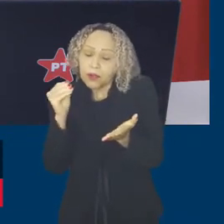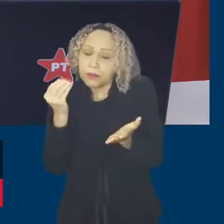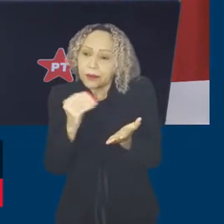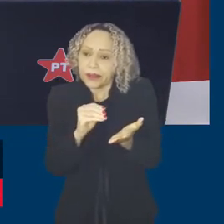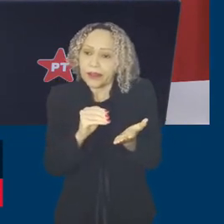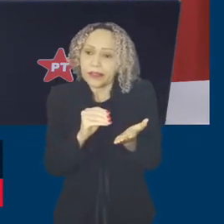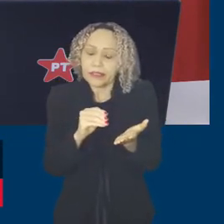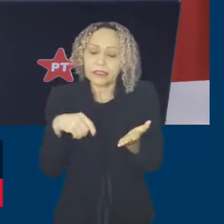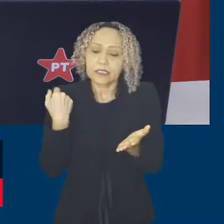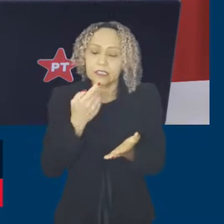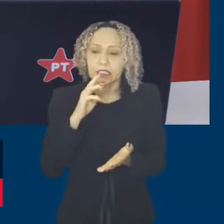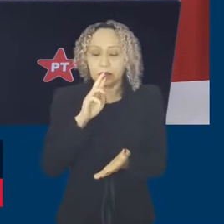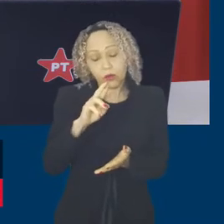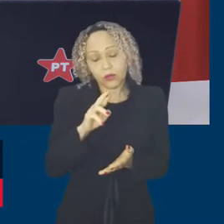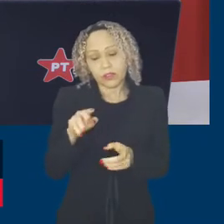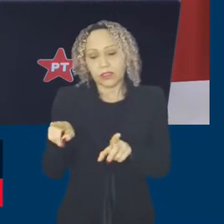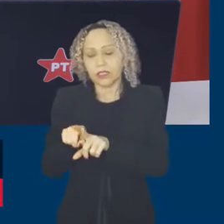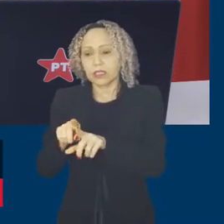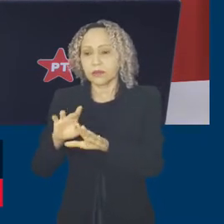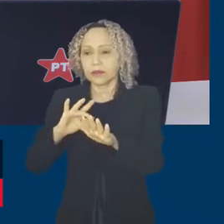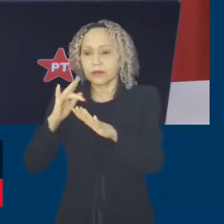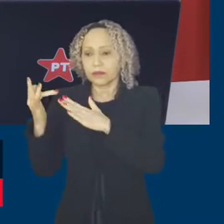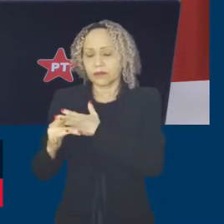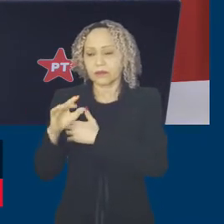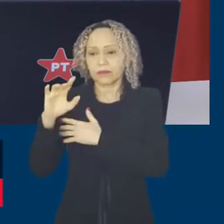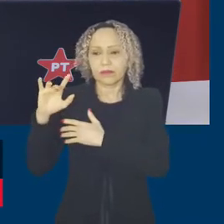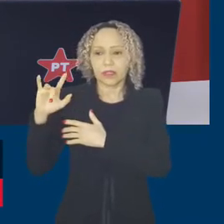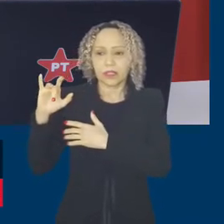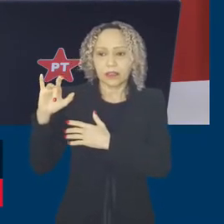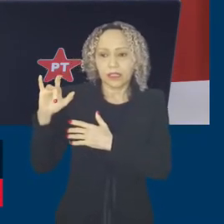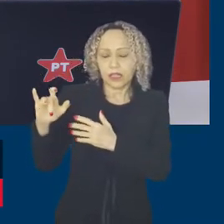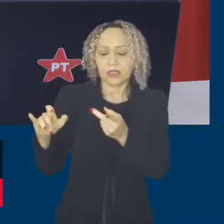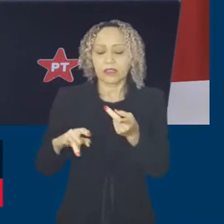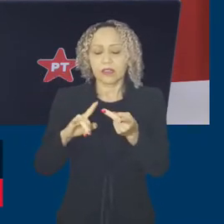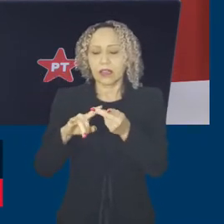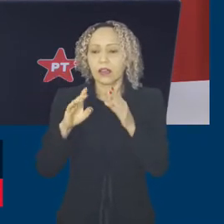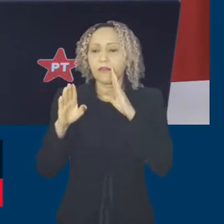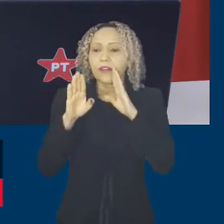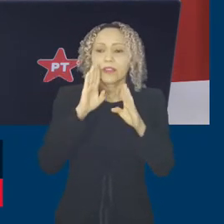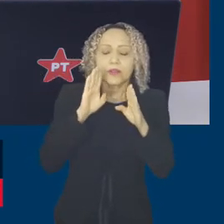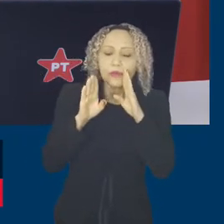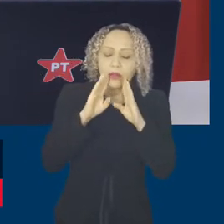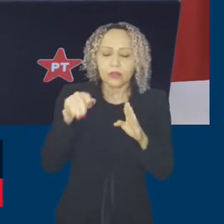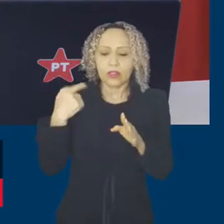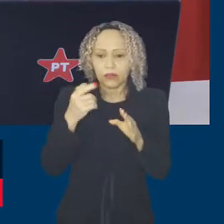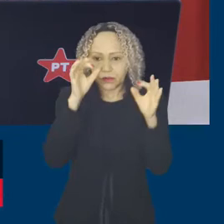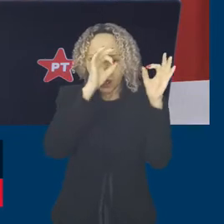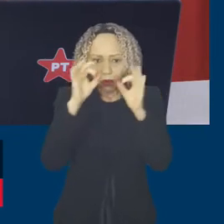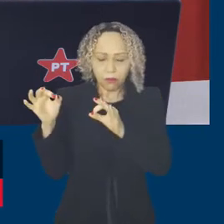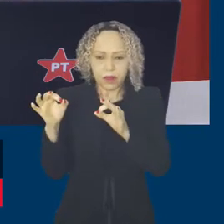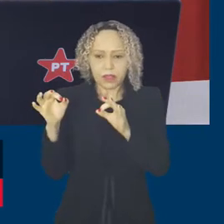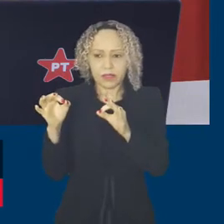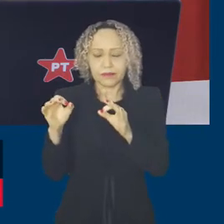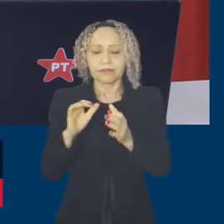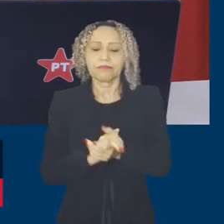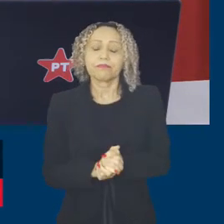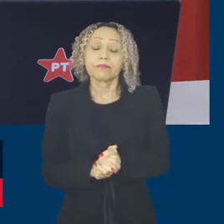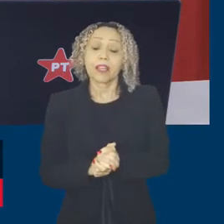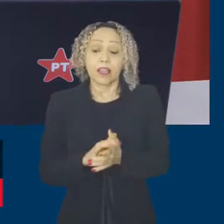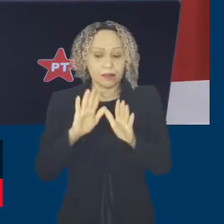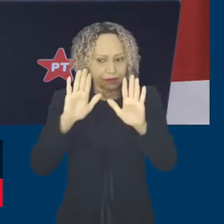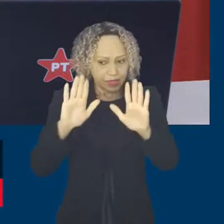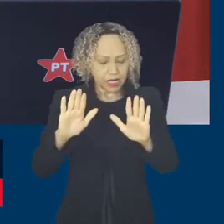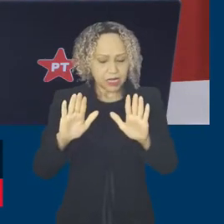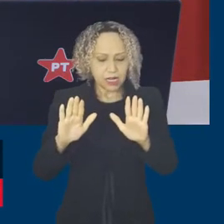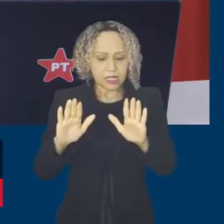nas nossas redes sociais, o Instagram, o Facebook, enfim, a gente vai estar acompanhando. Tá certo. Já eu vou passar esse telefone